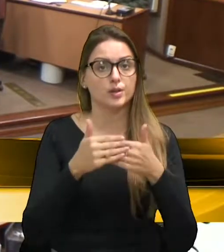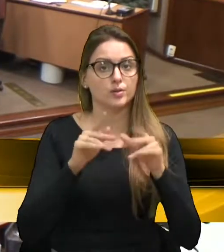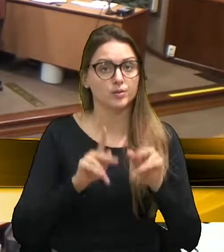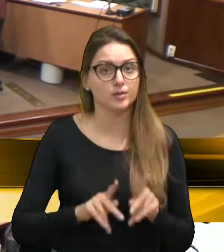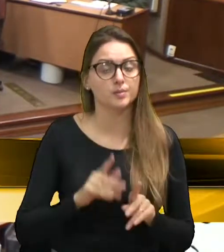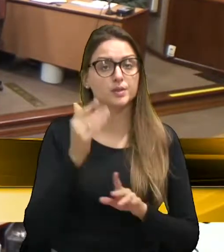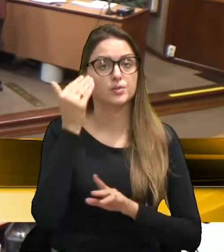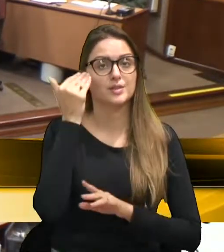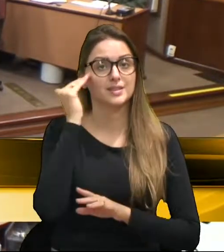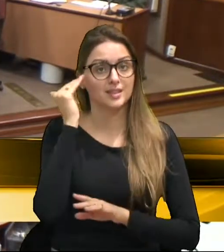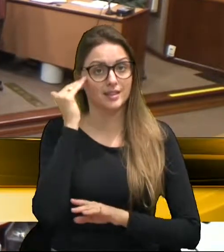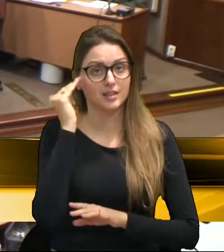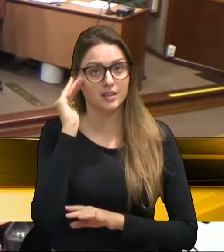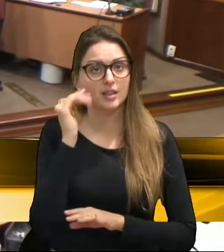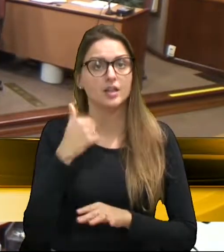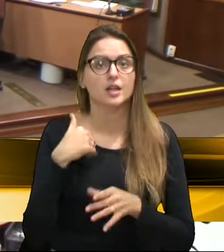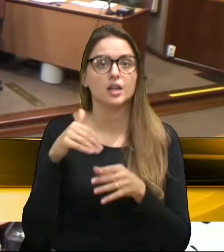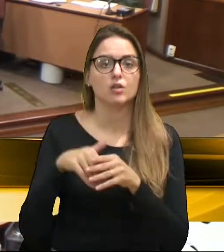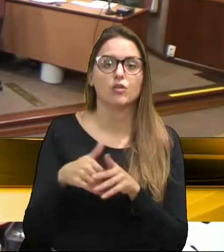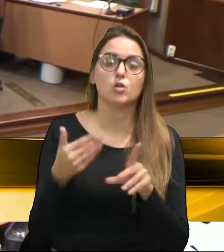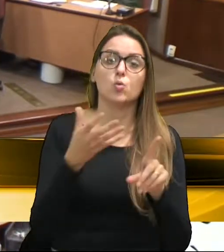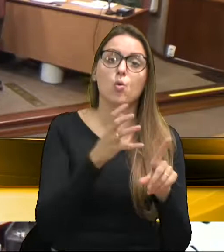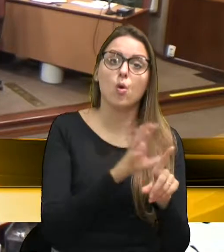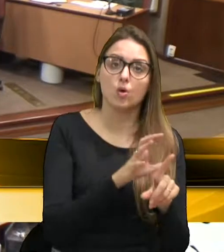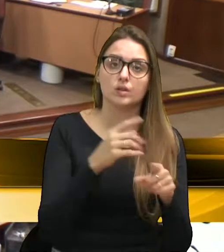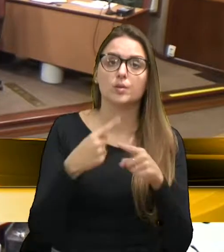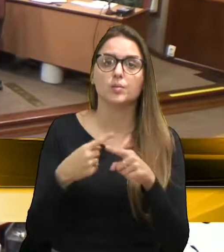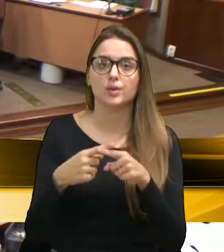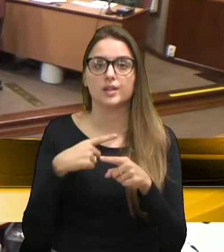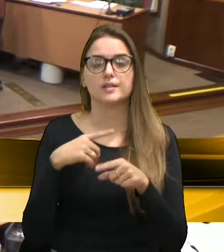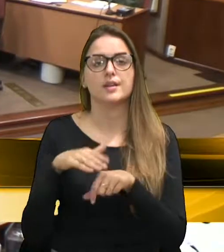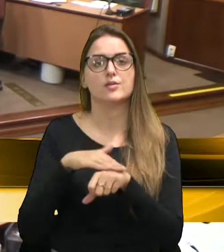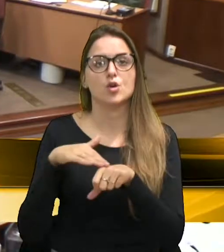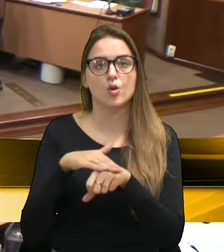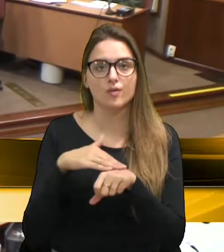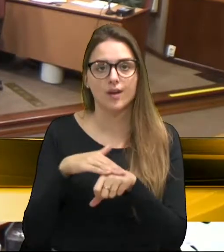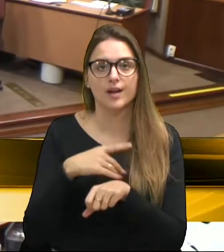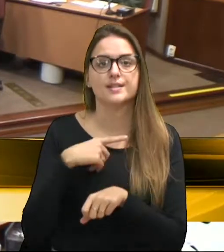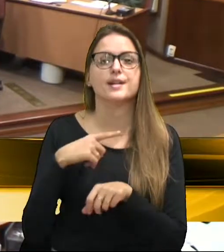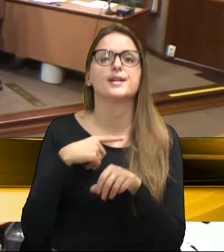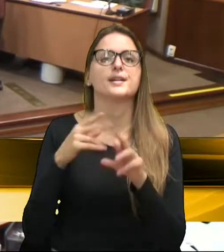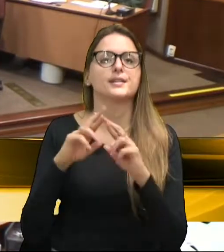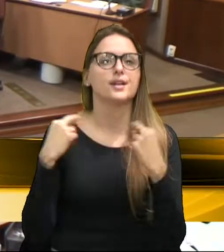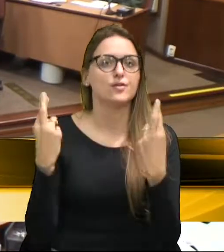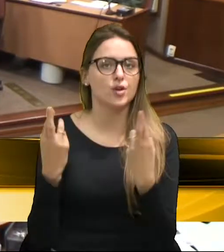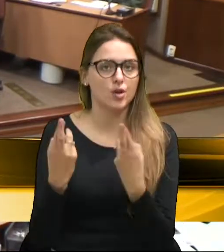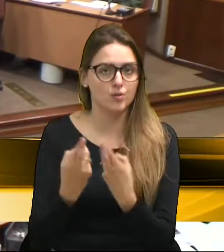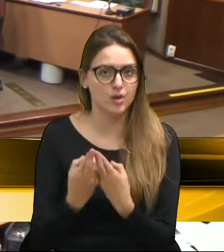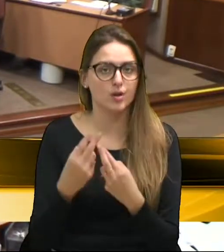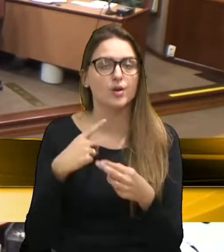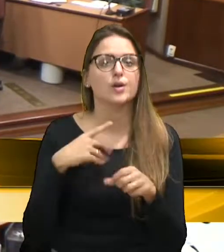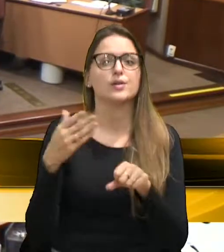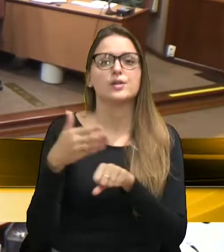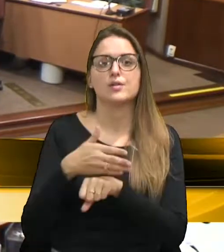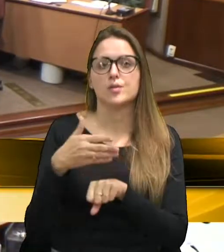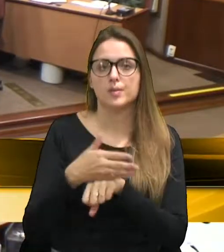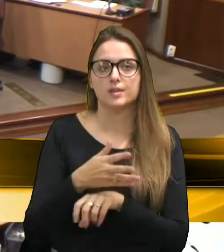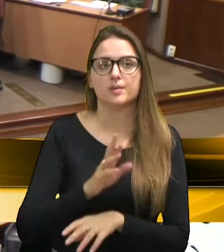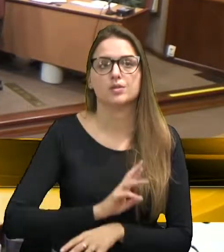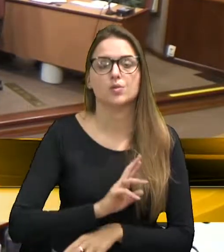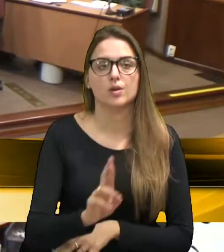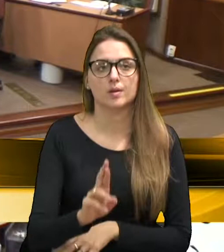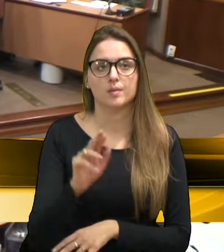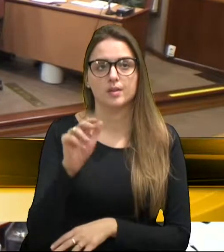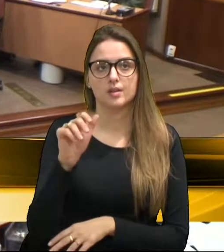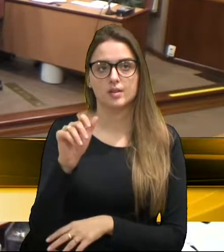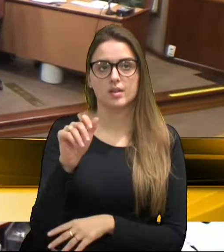correto, que votarei contrário, porque houve sim conversa, houve reunião, estiveram lá também os